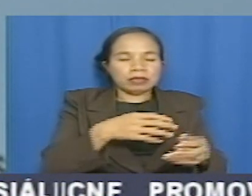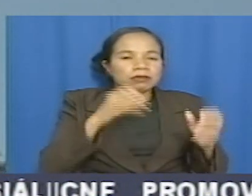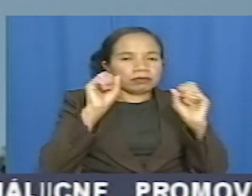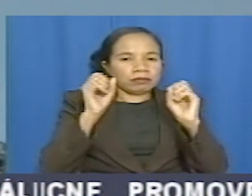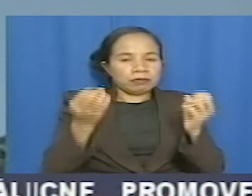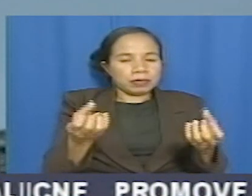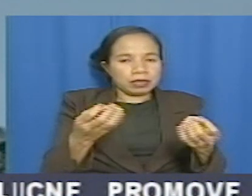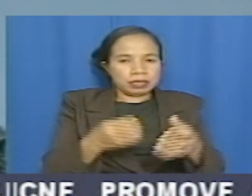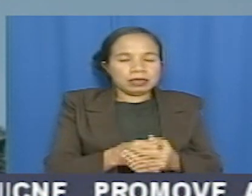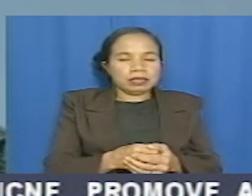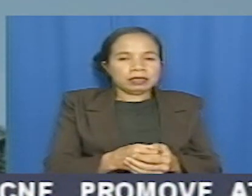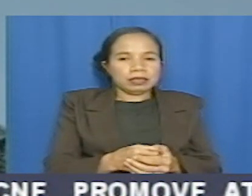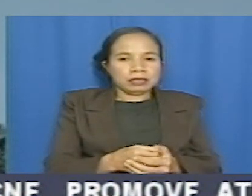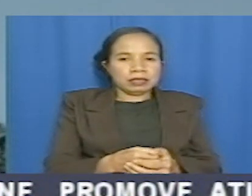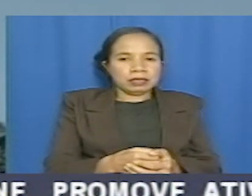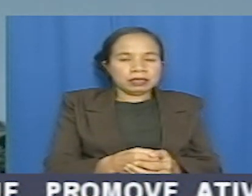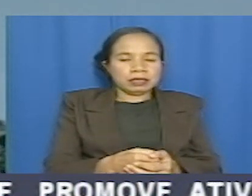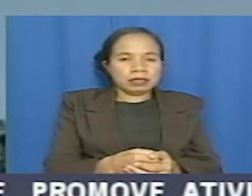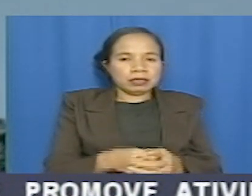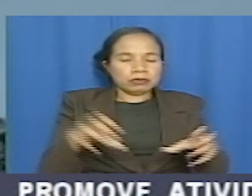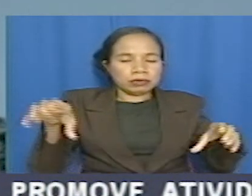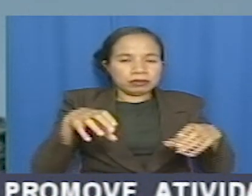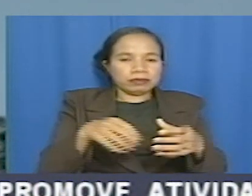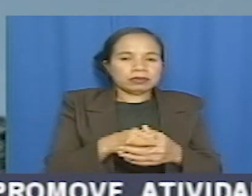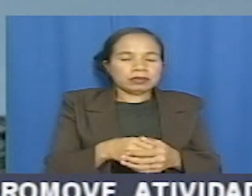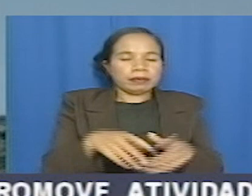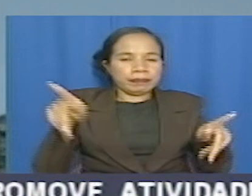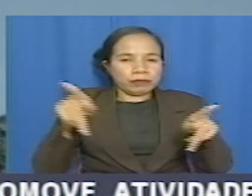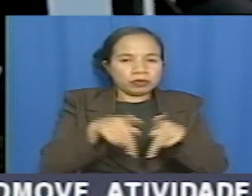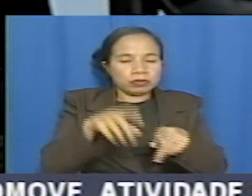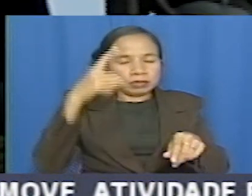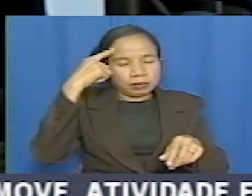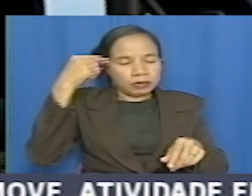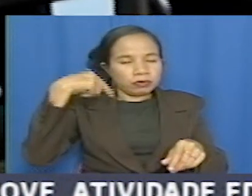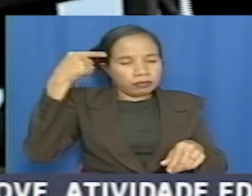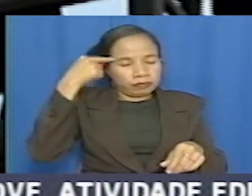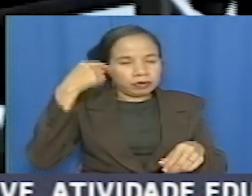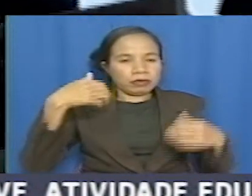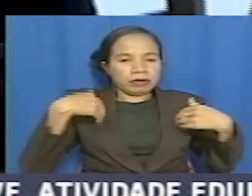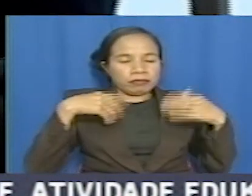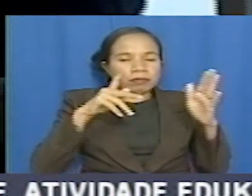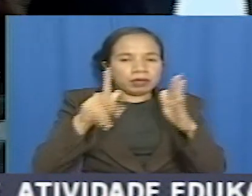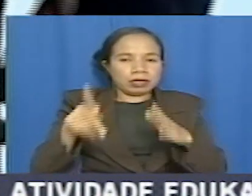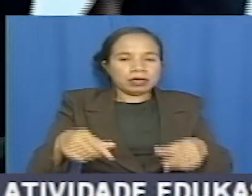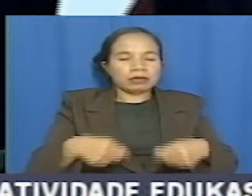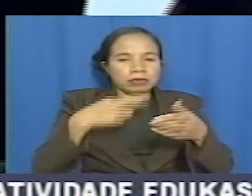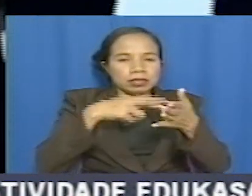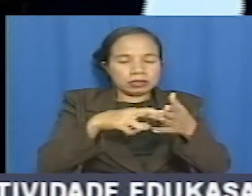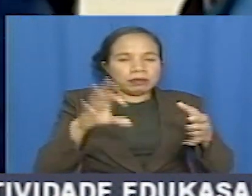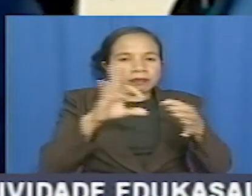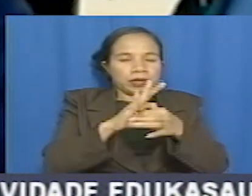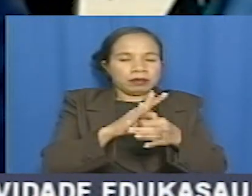suficiente. Atu prense posto Hirakne. Tambane, governo ia ona plano atu halo recrutamento ba membros UPF